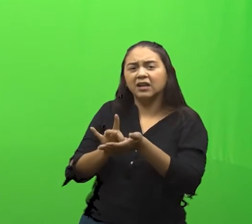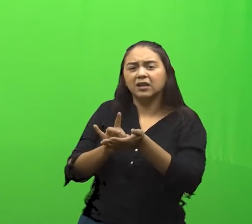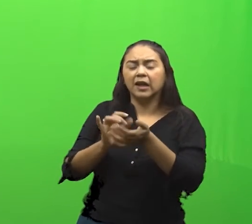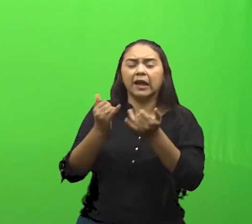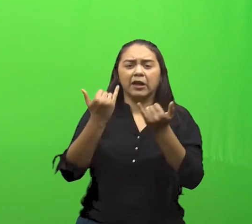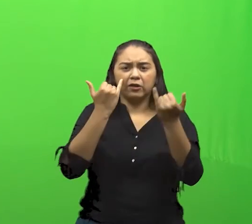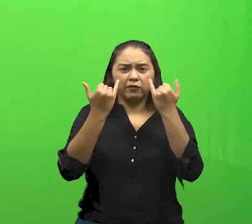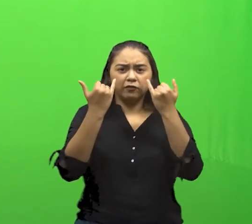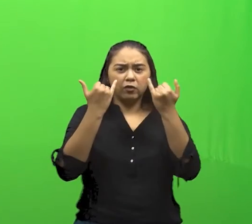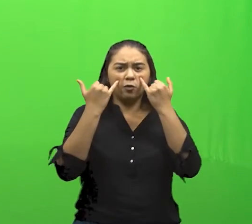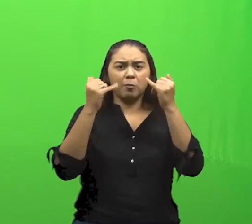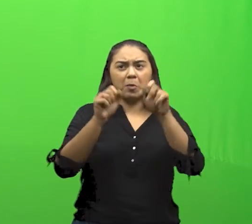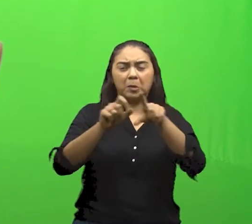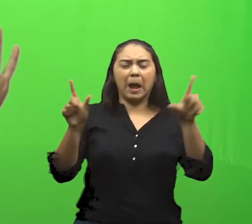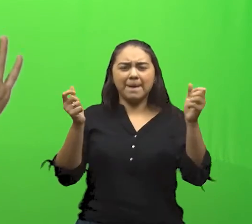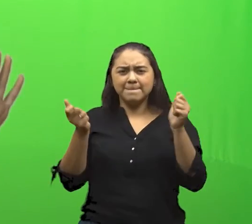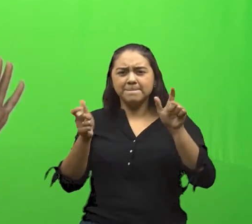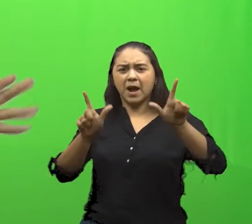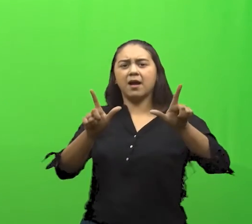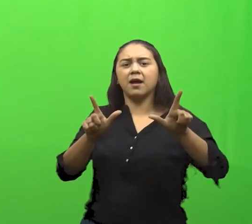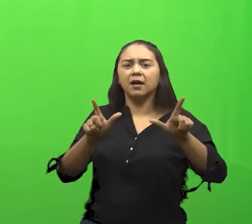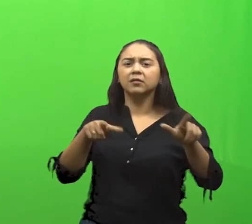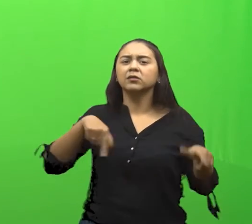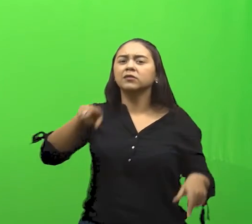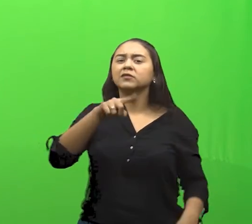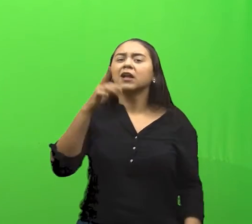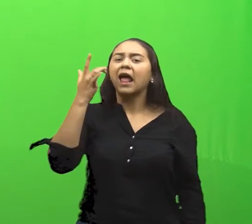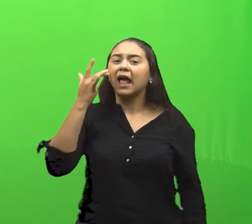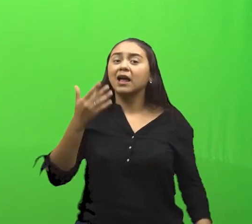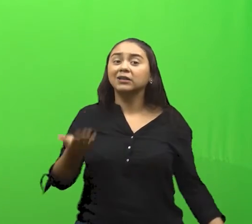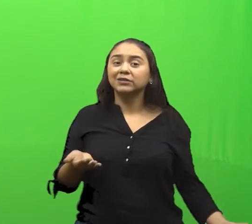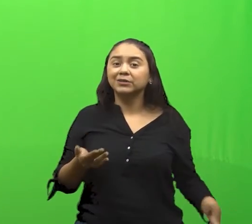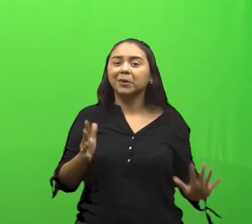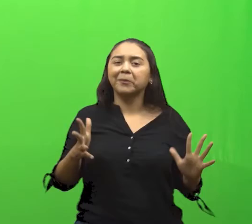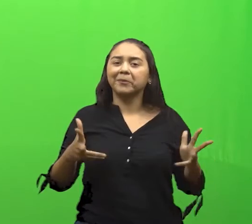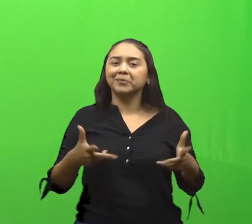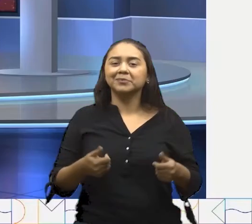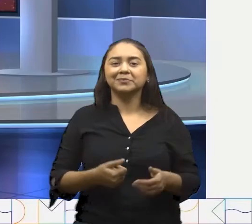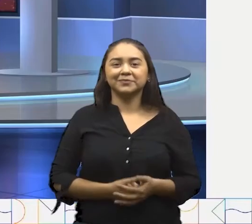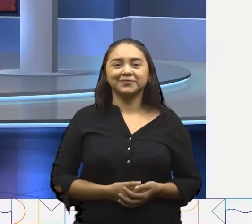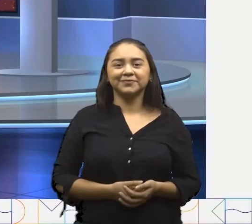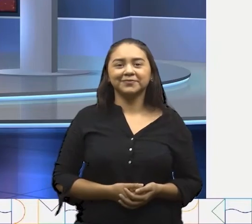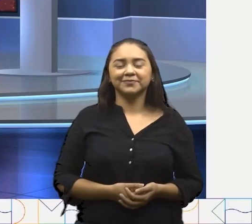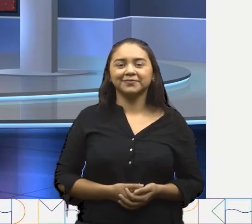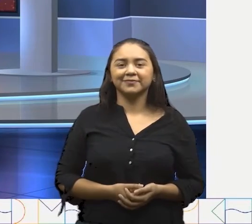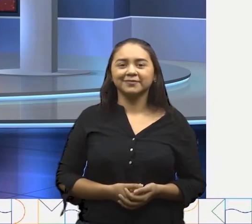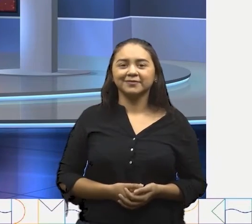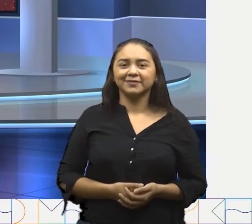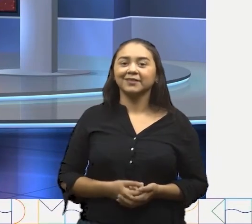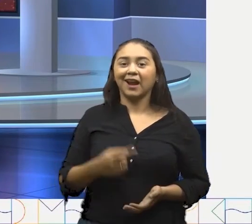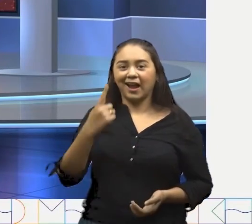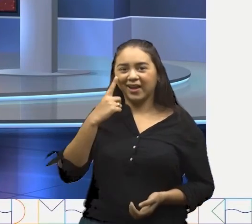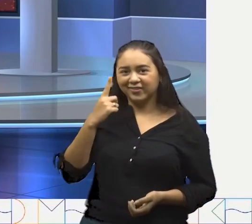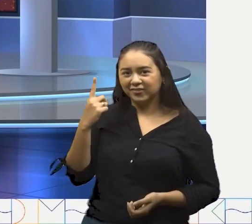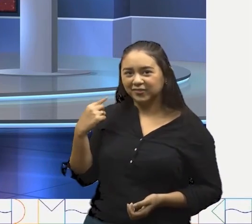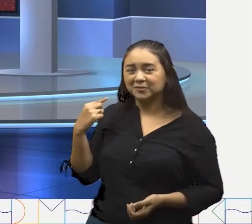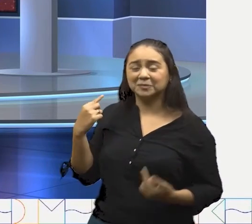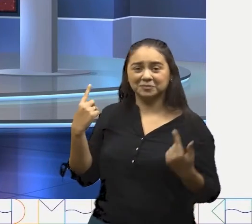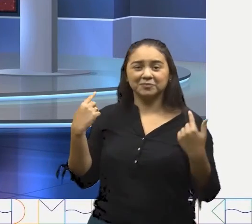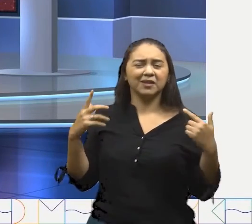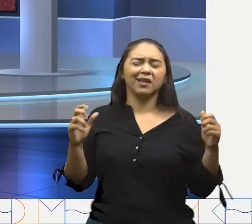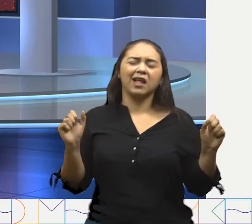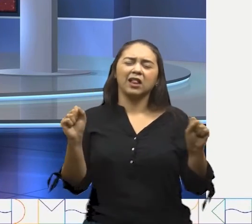aquelas informações, notícias ao vivo? Maravilha! Vamos lá! Eu adorei!